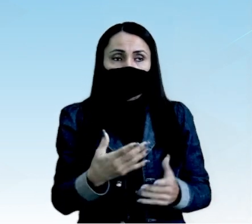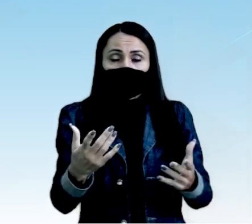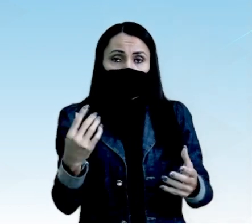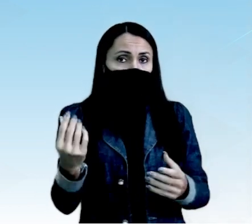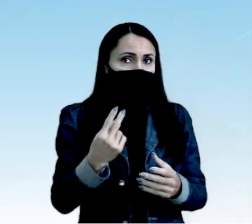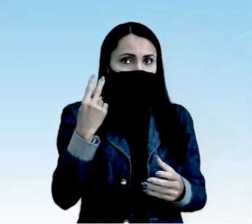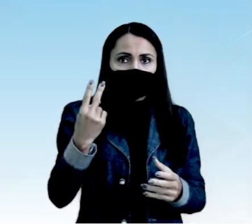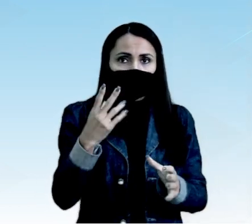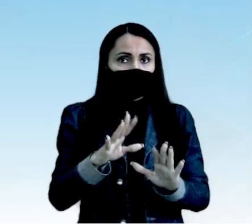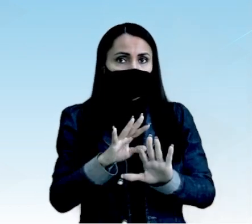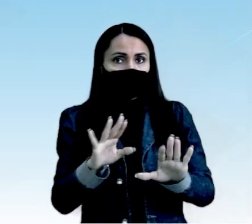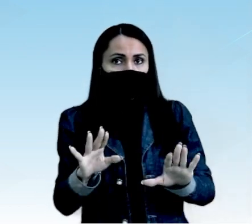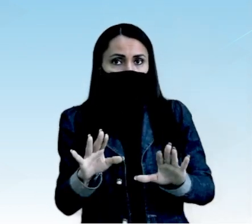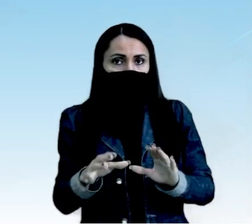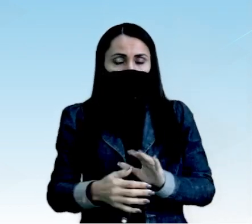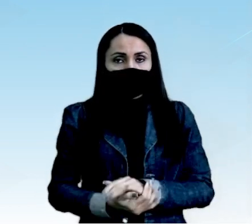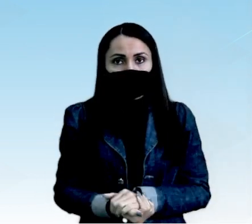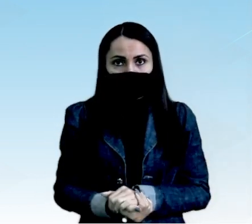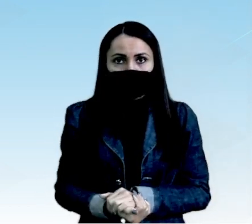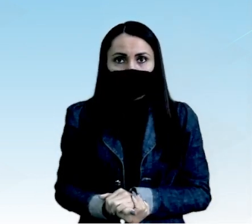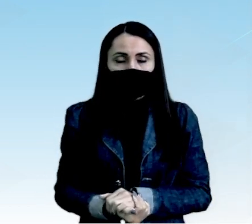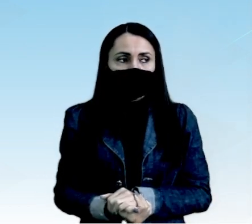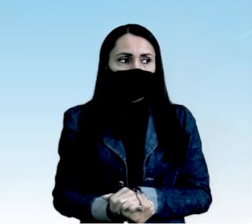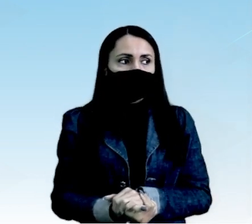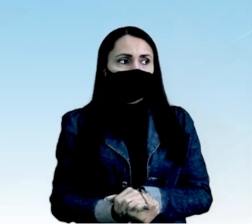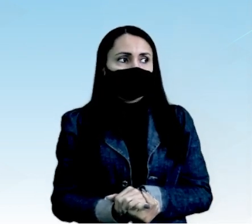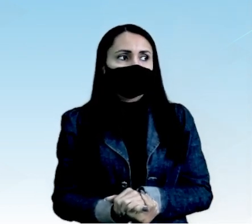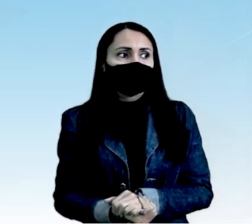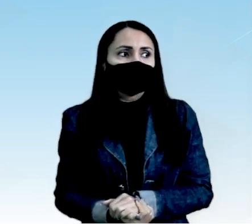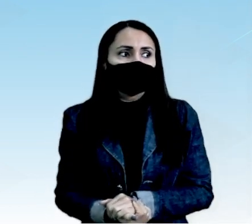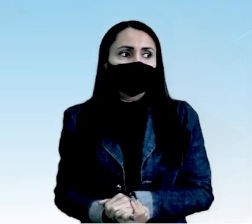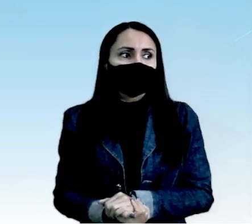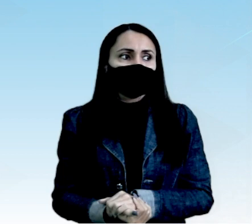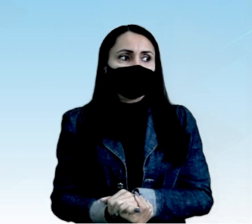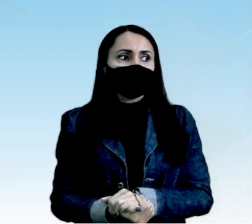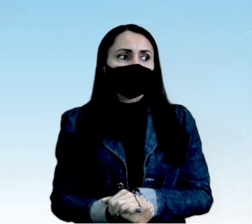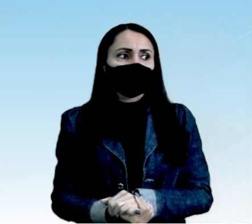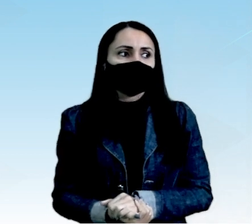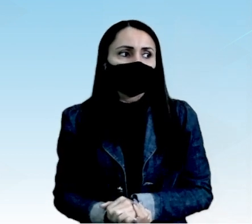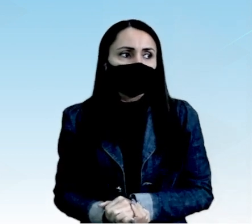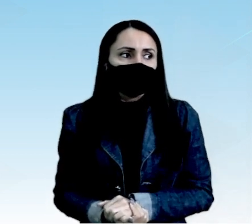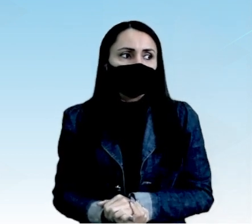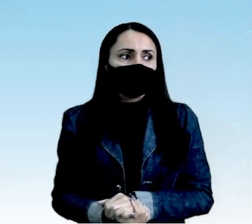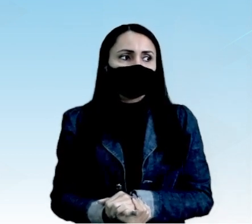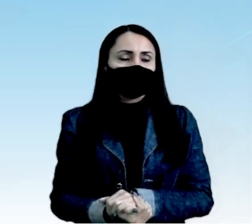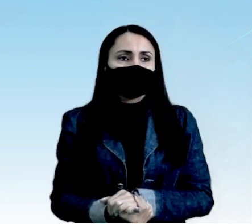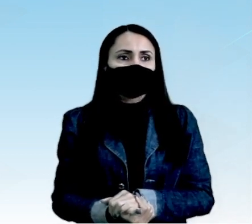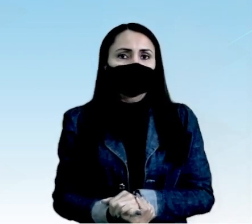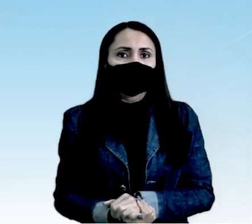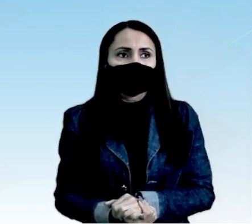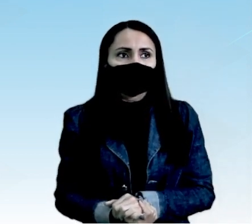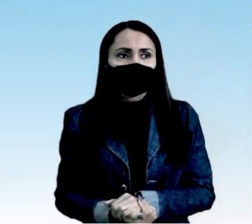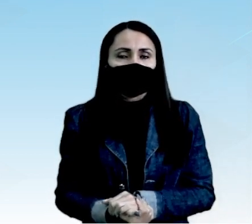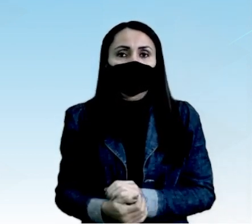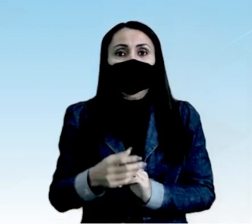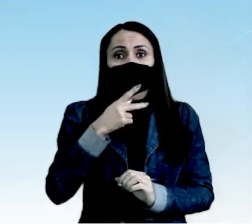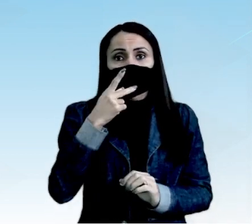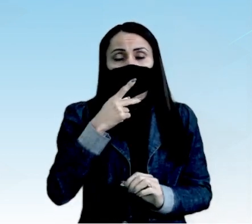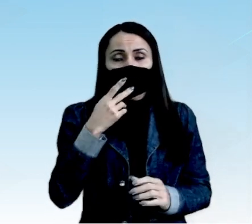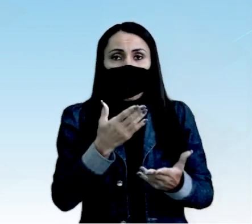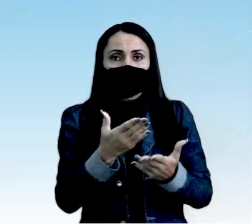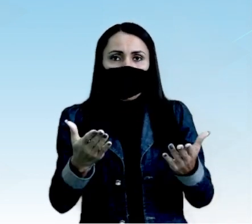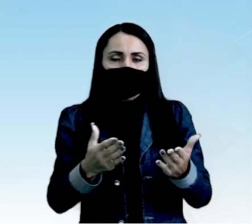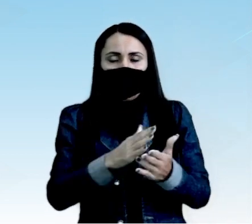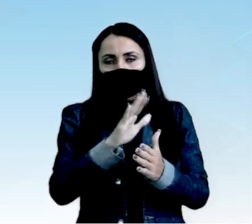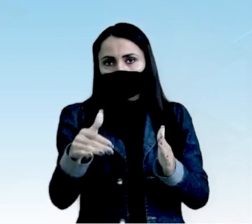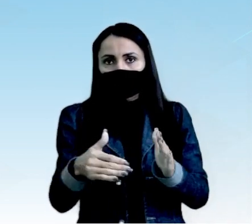valor. Ele é incomensurável, é um valor muito diferente do 3,14, tá bom? Mas aí a gente fala isso para